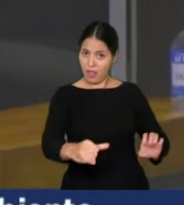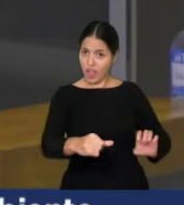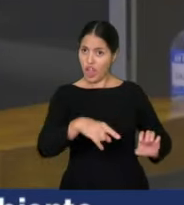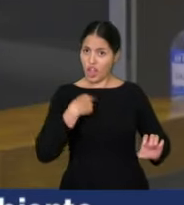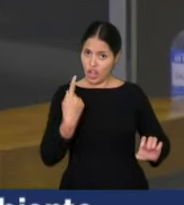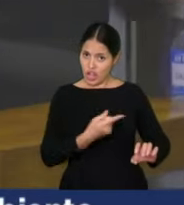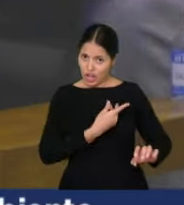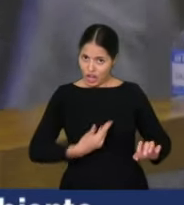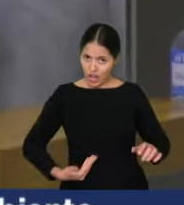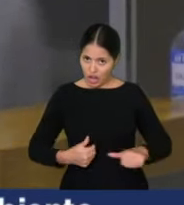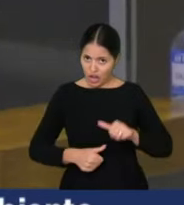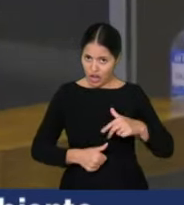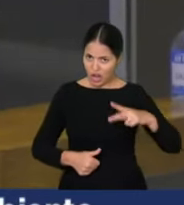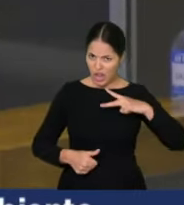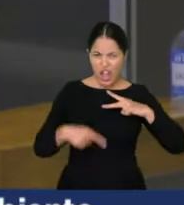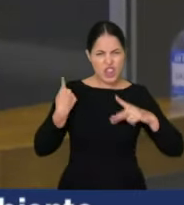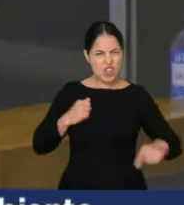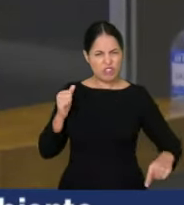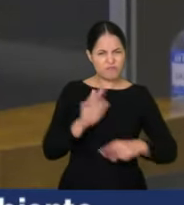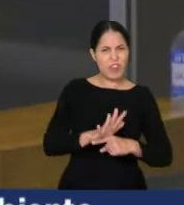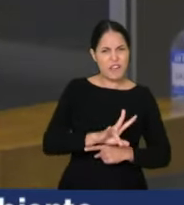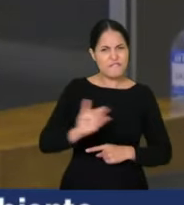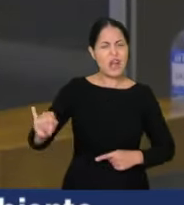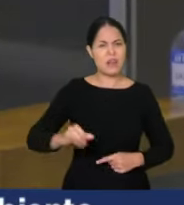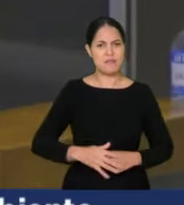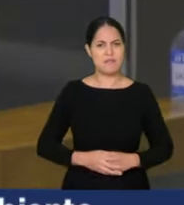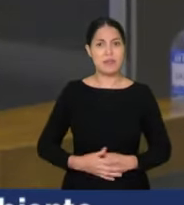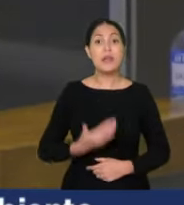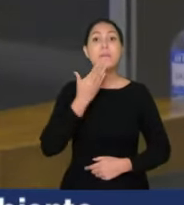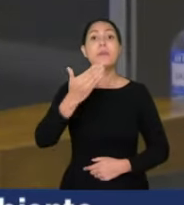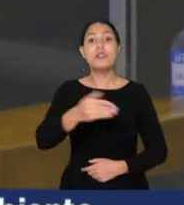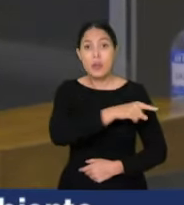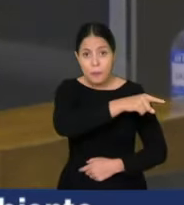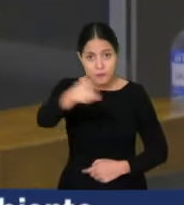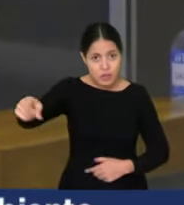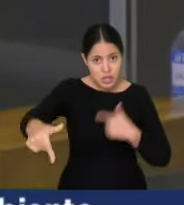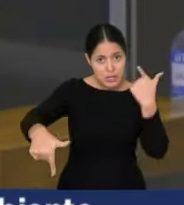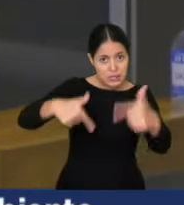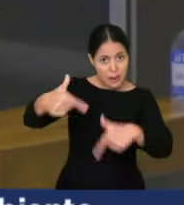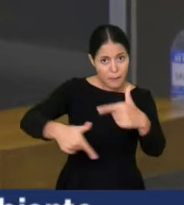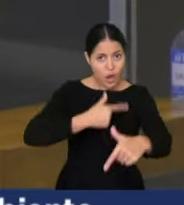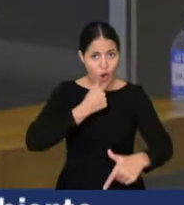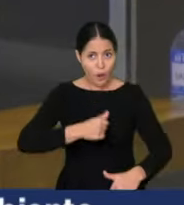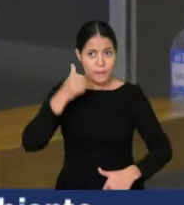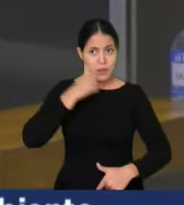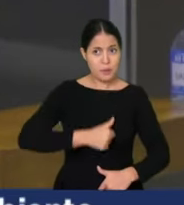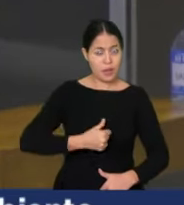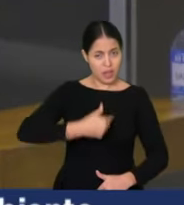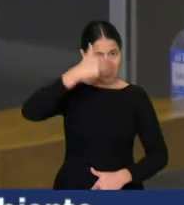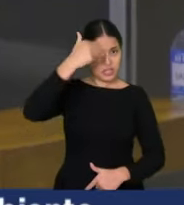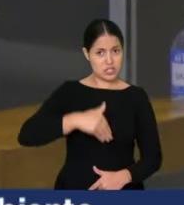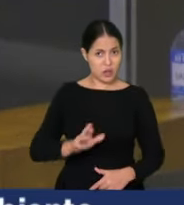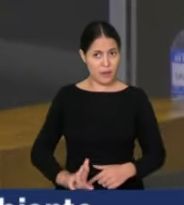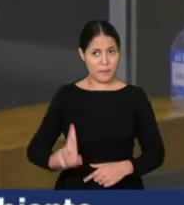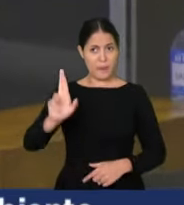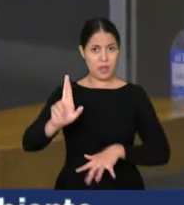e conclamamos trabalhadores e trabalhadoras, a classe que eu represento,